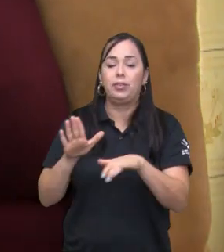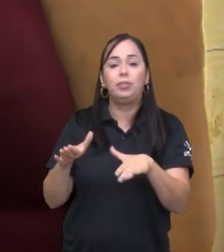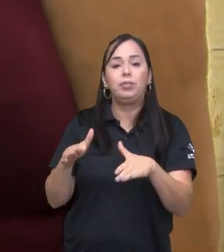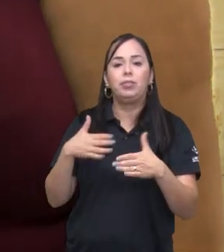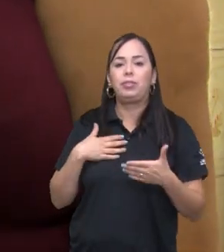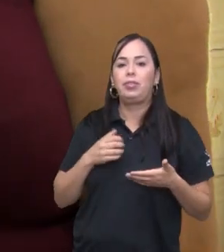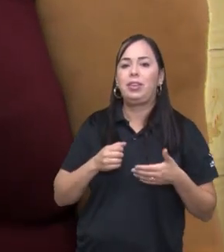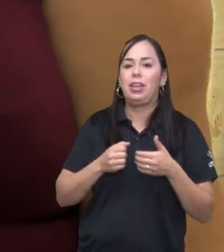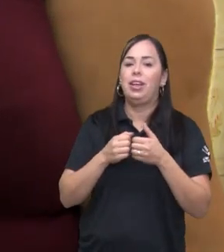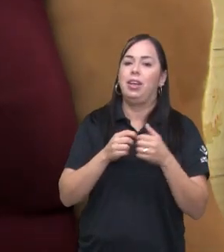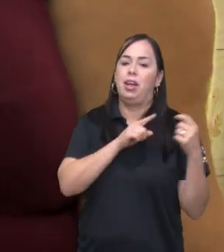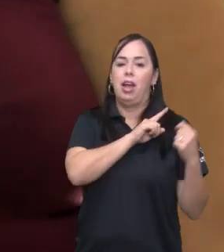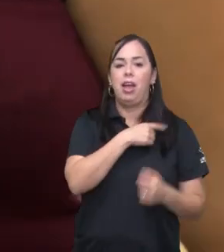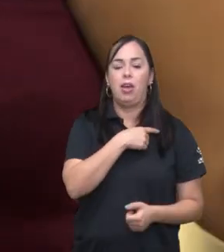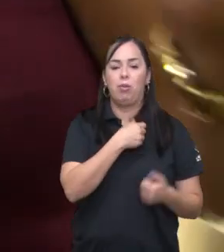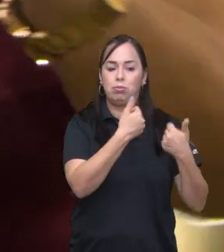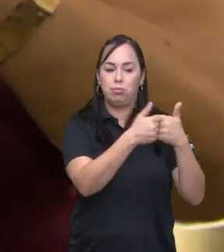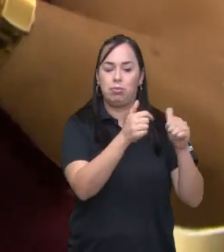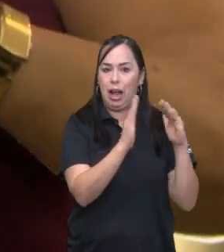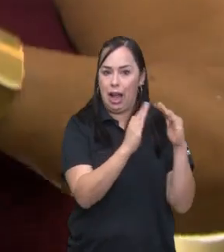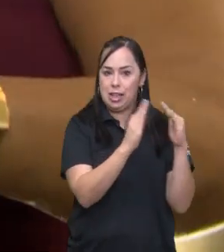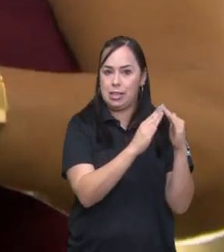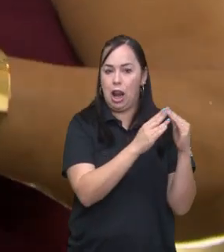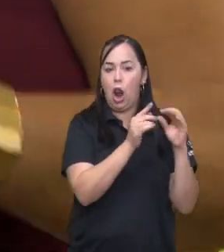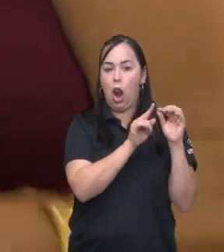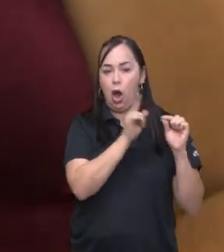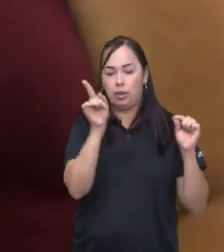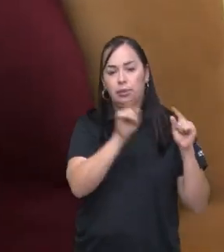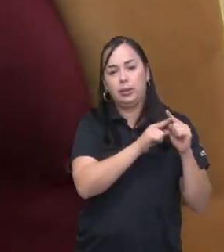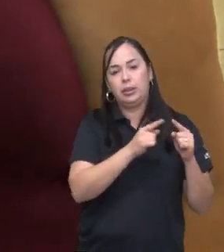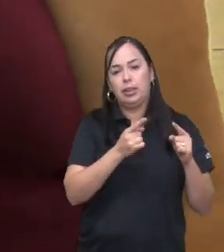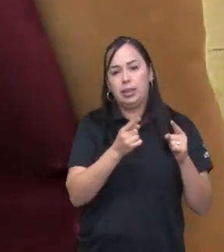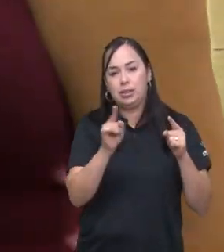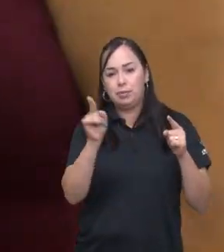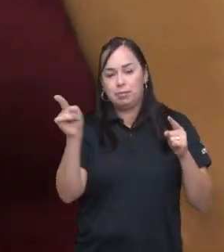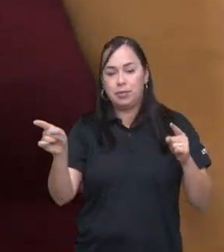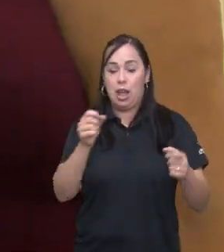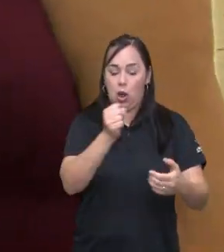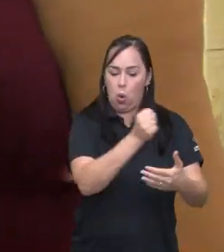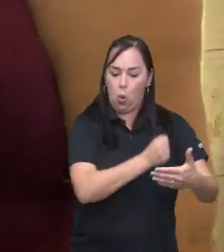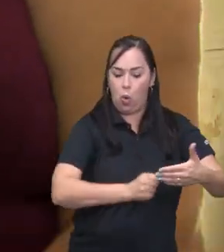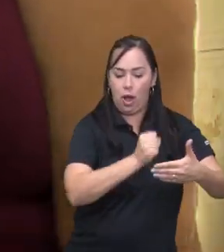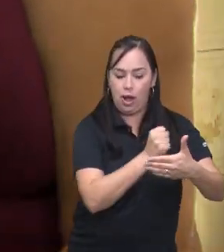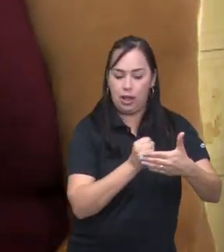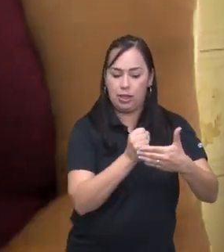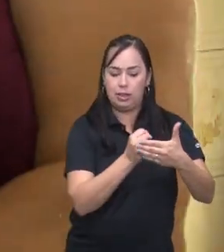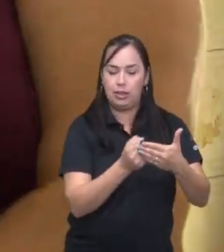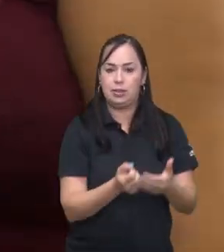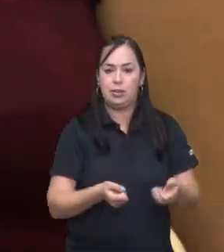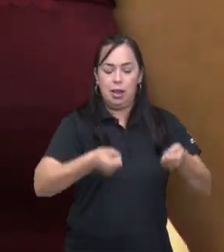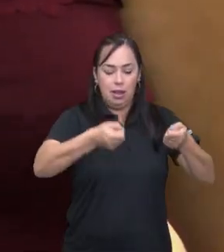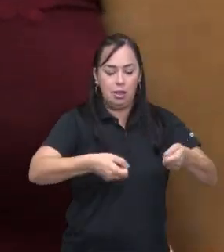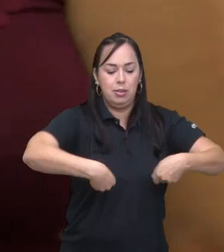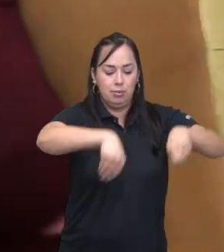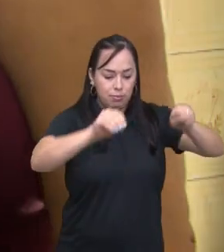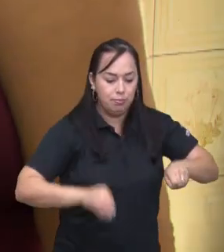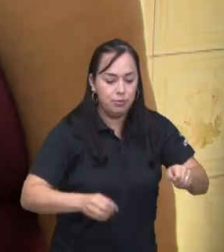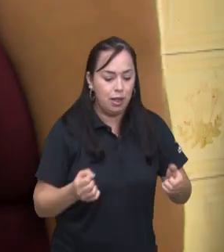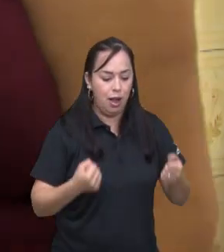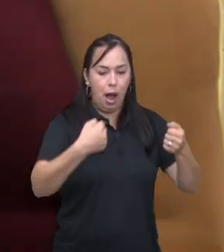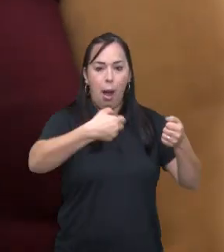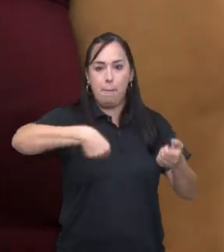eu trazia de ônibus, eu punha numa toalha, amarrava, ficava, sentava e ficava segurando. Aqueles buracos, as panelas iam para lá